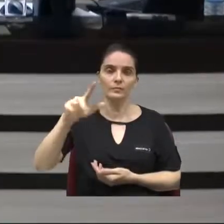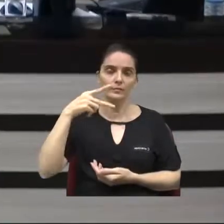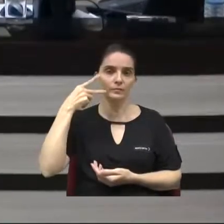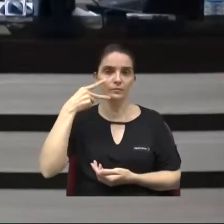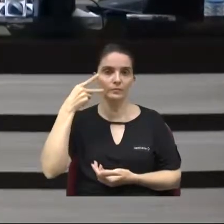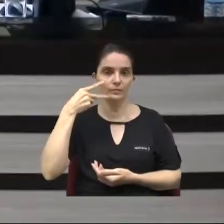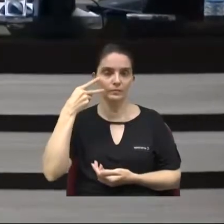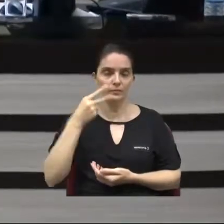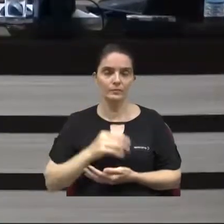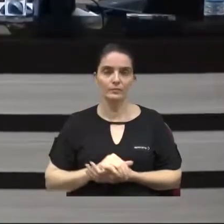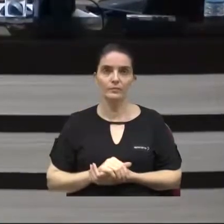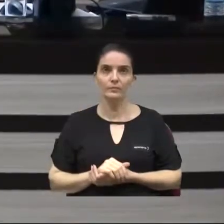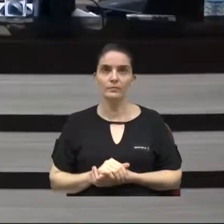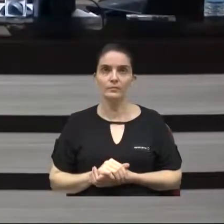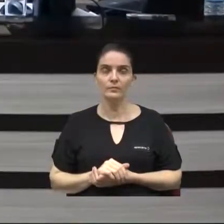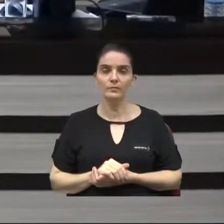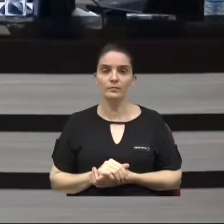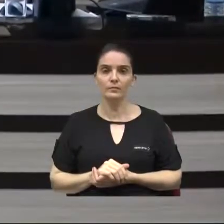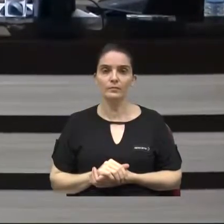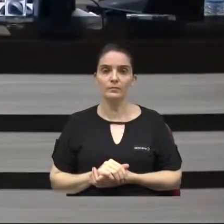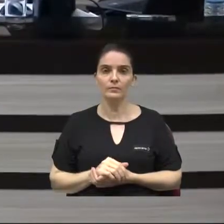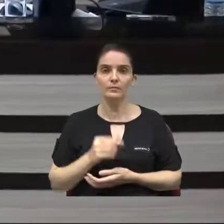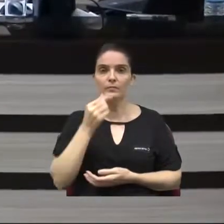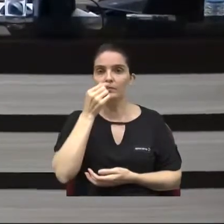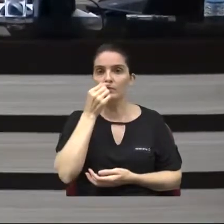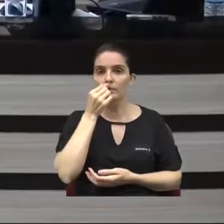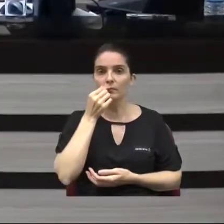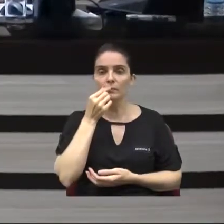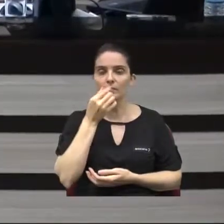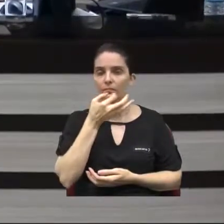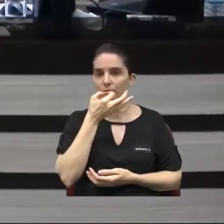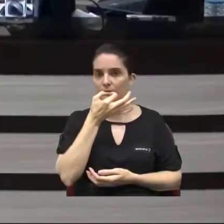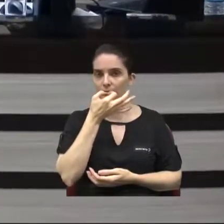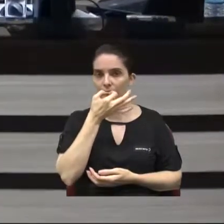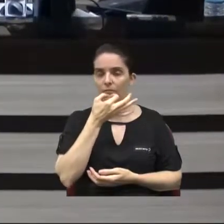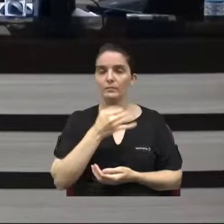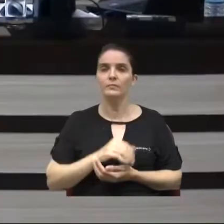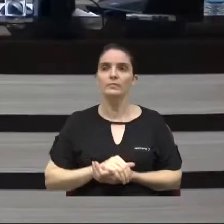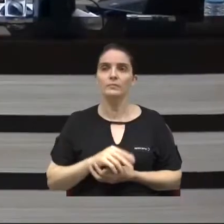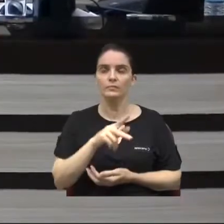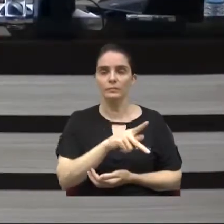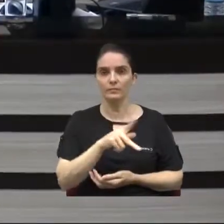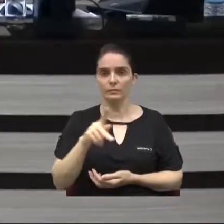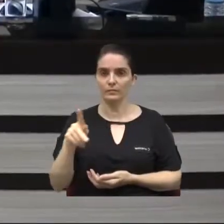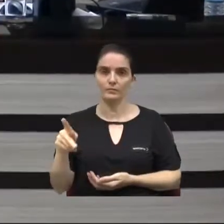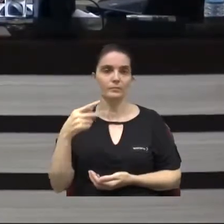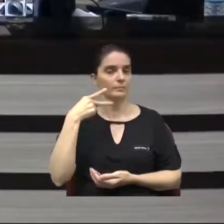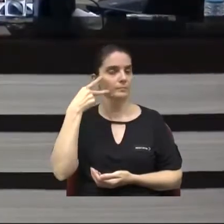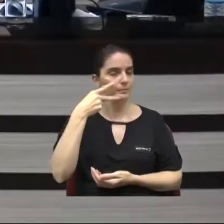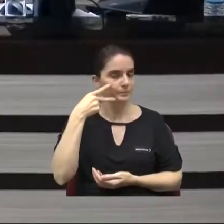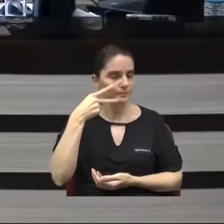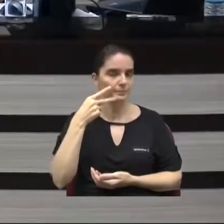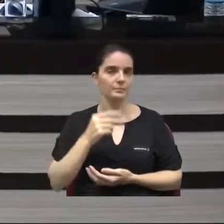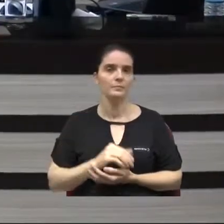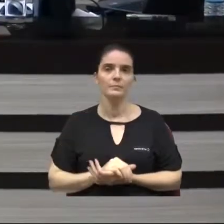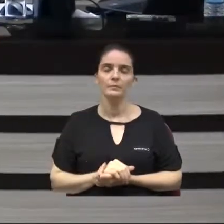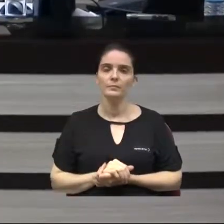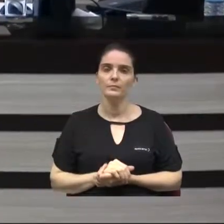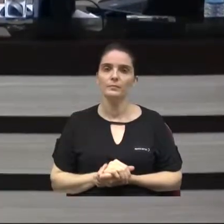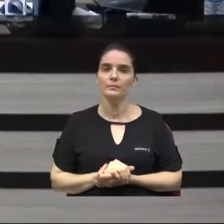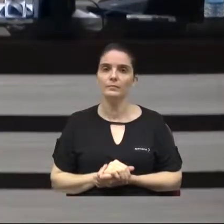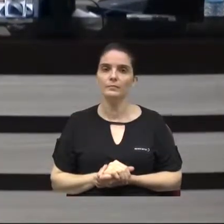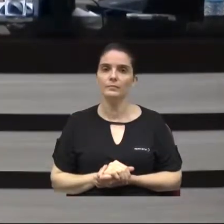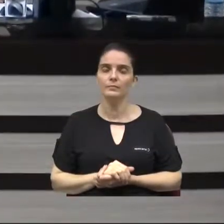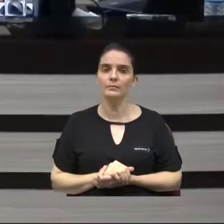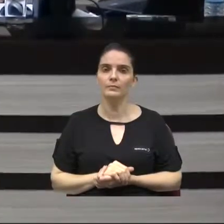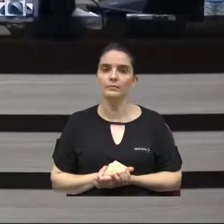deseja discutir? Com a palavra, o vereador Estevão. Senhora presidente, nobres pares, é bom